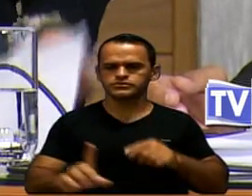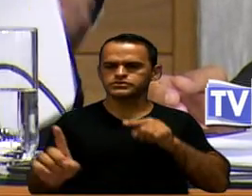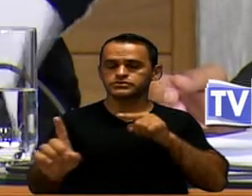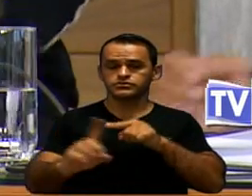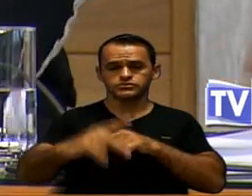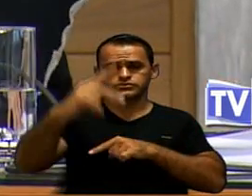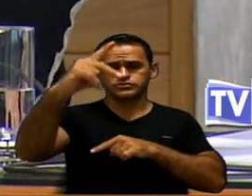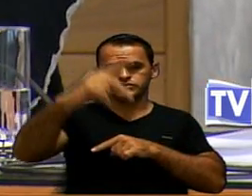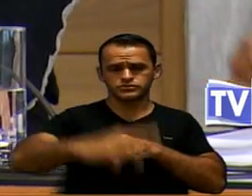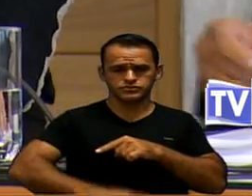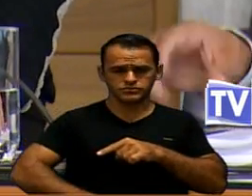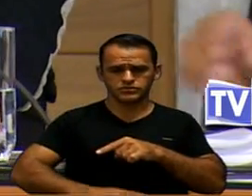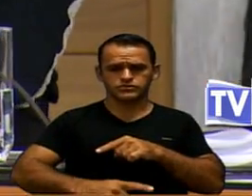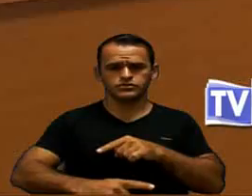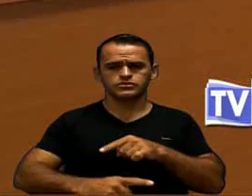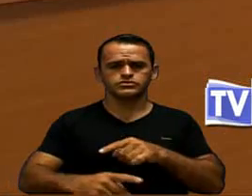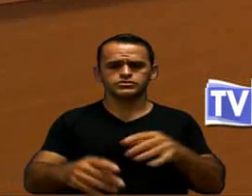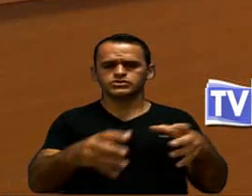das Escolas de Samba.